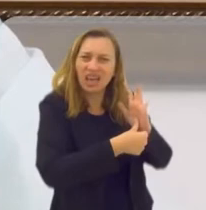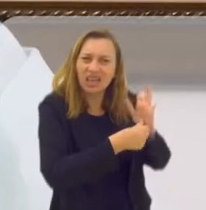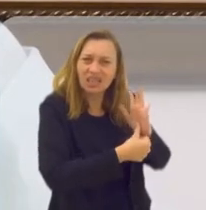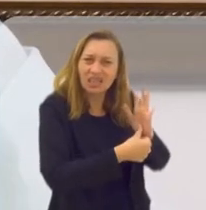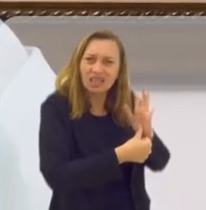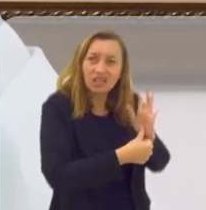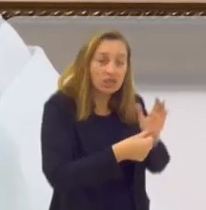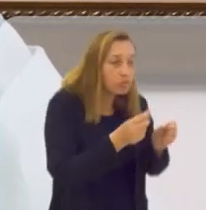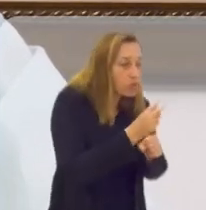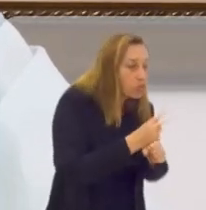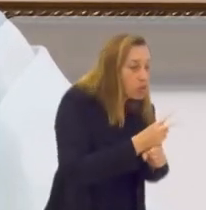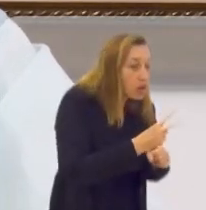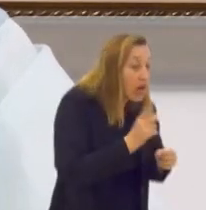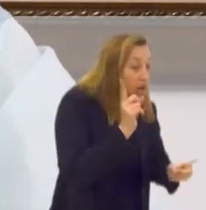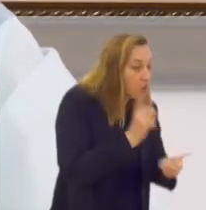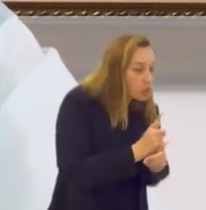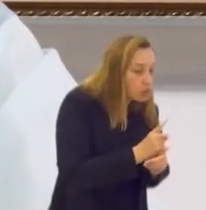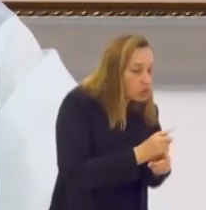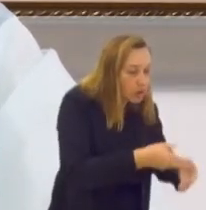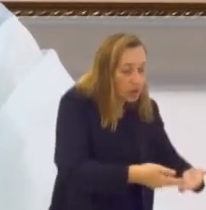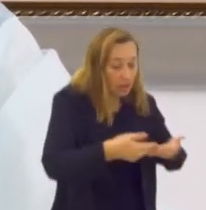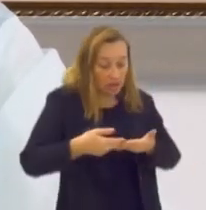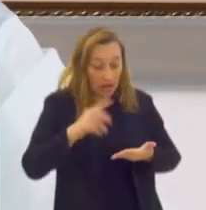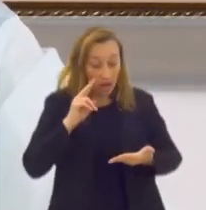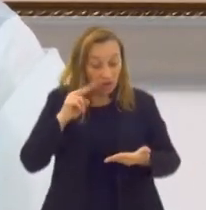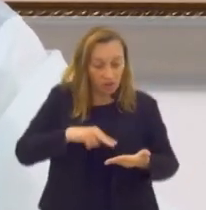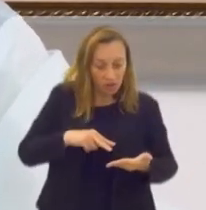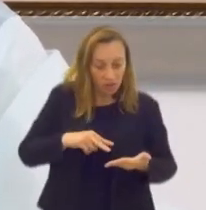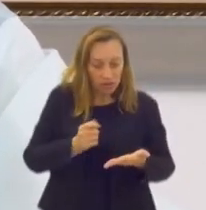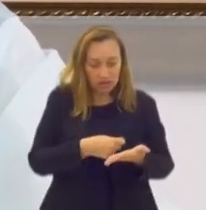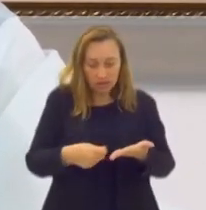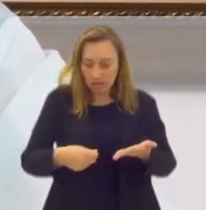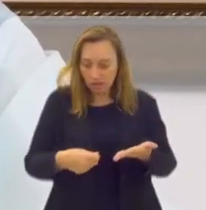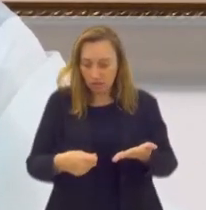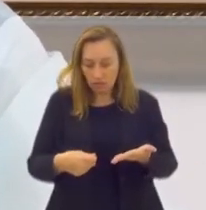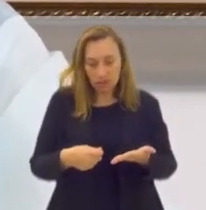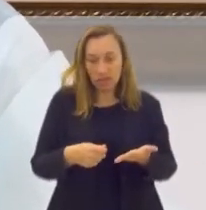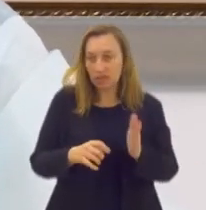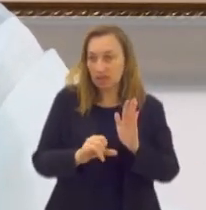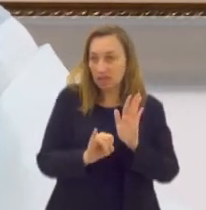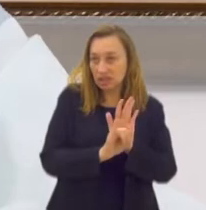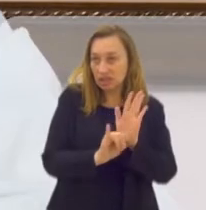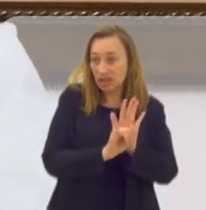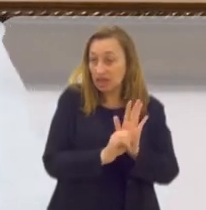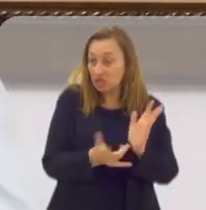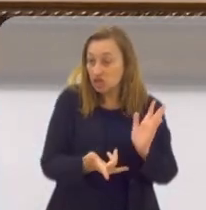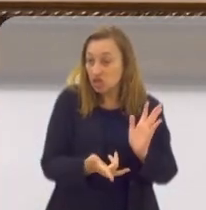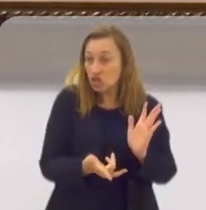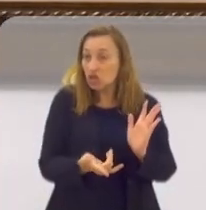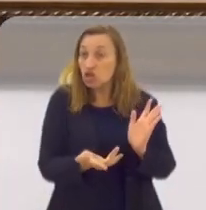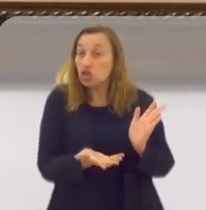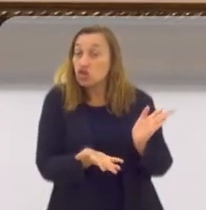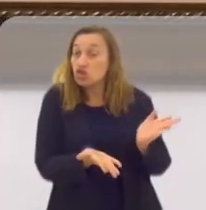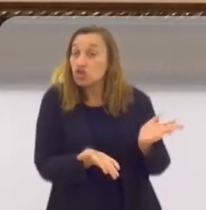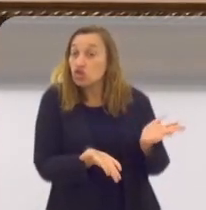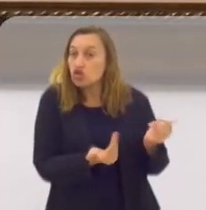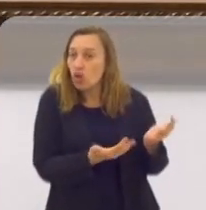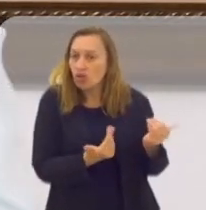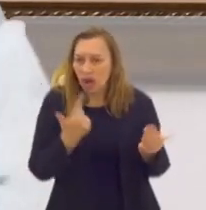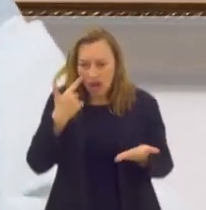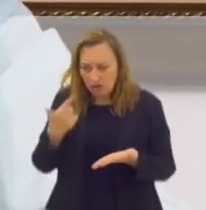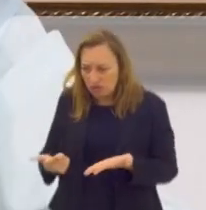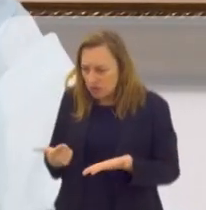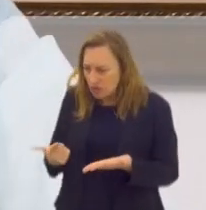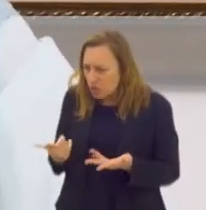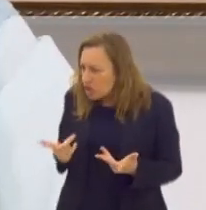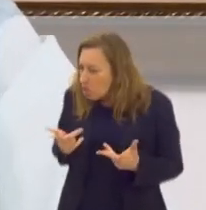identidade que ela tinha guardado. E ela viu a assinatura que ele fez, que era na carteira de identidade que ele jovem. Tinha. Jovem.